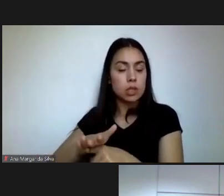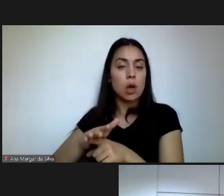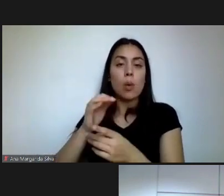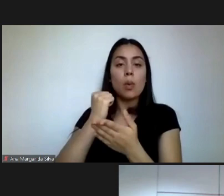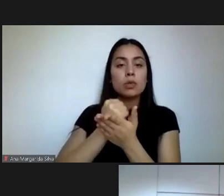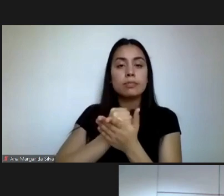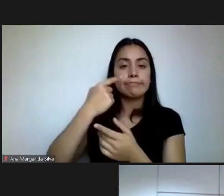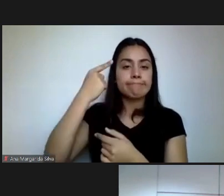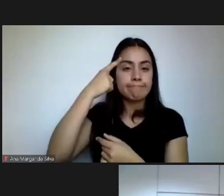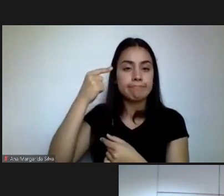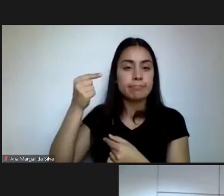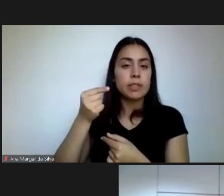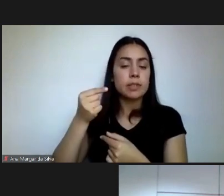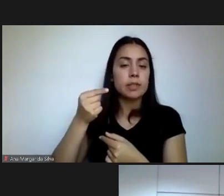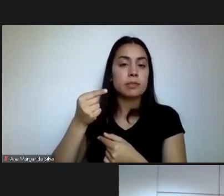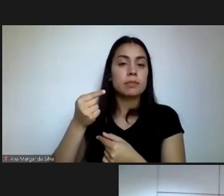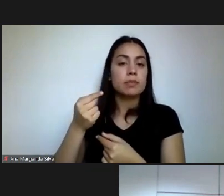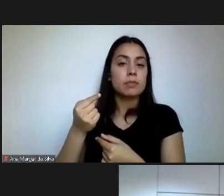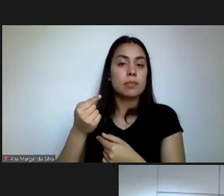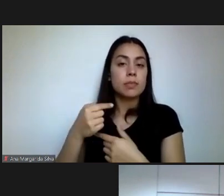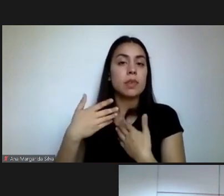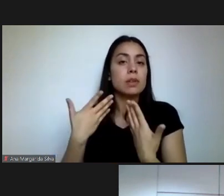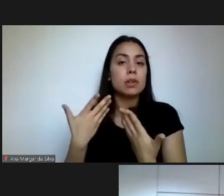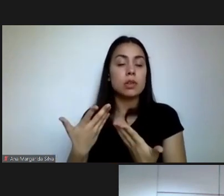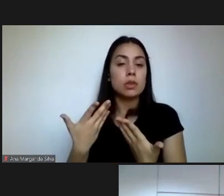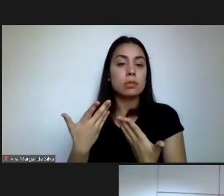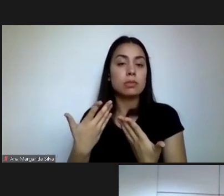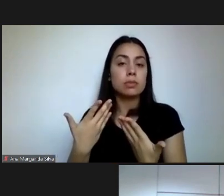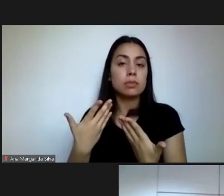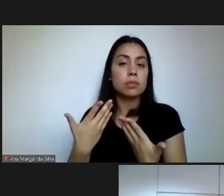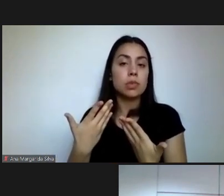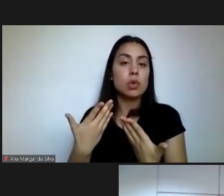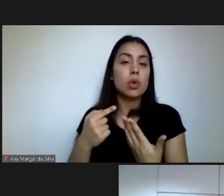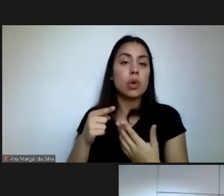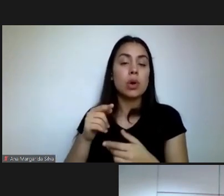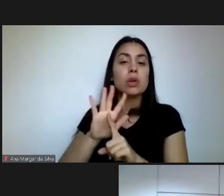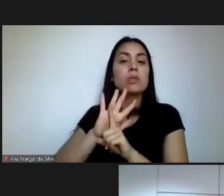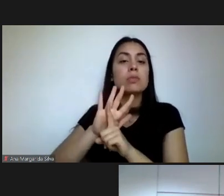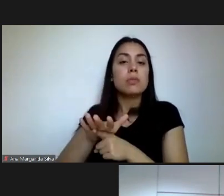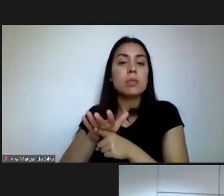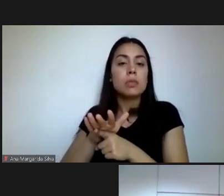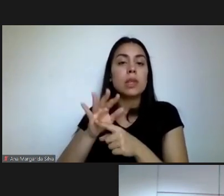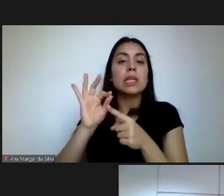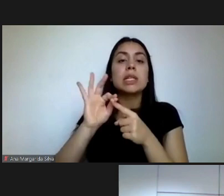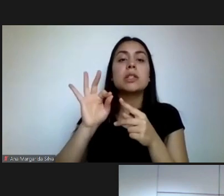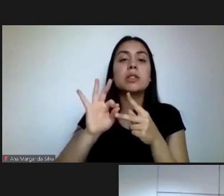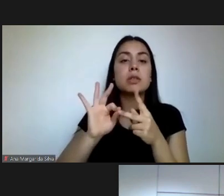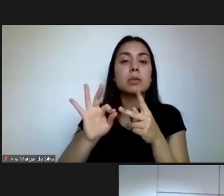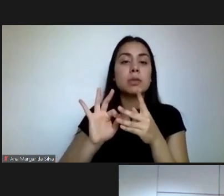ser diferente, mas se calhar o que nos interessa mais é o que é que no fundo acaba por ser comum a todas estas